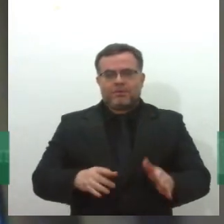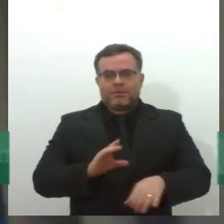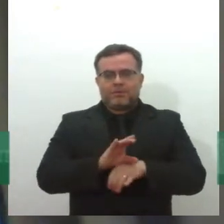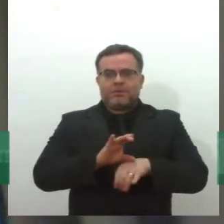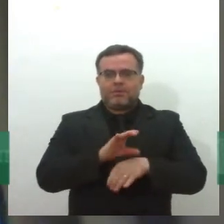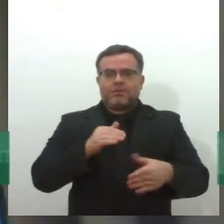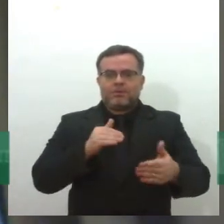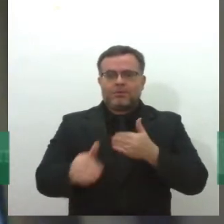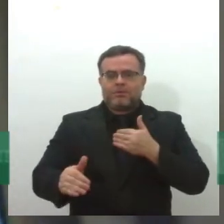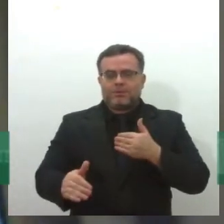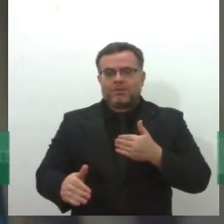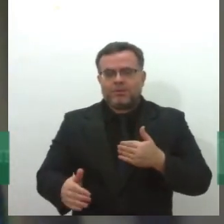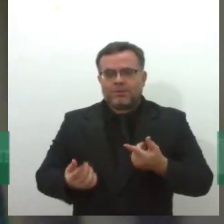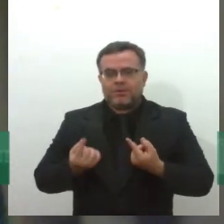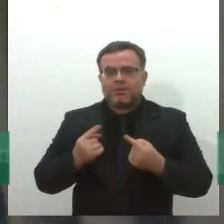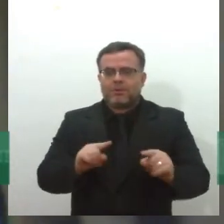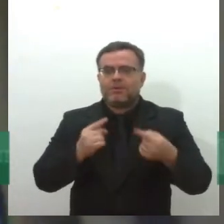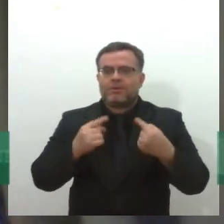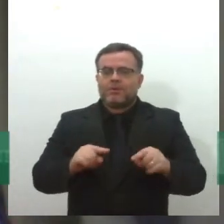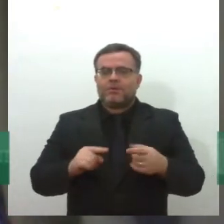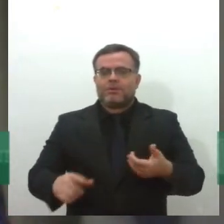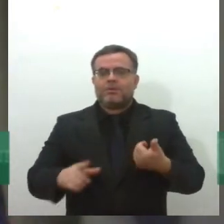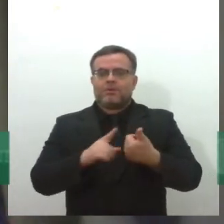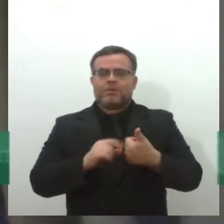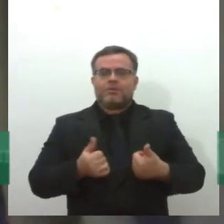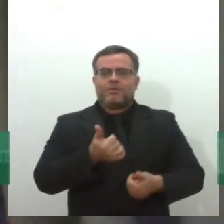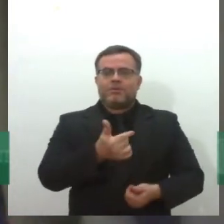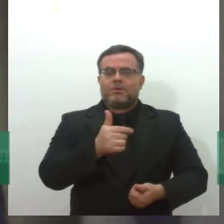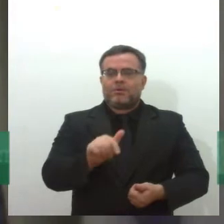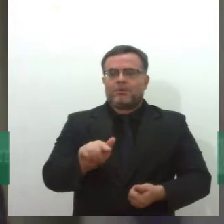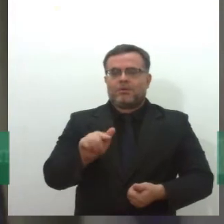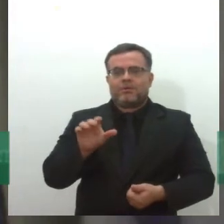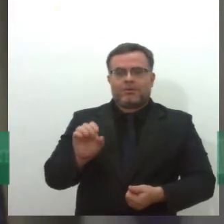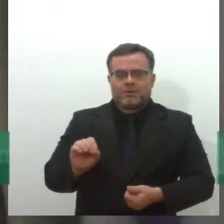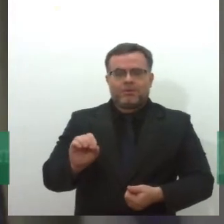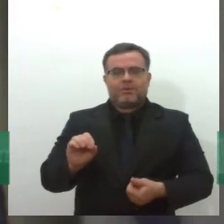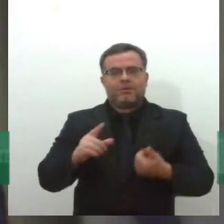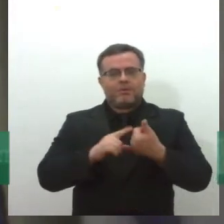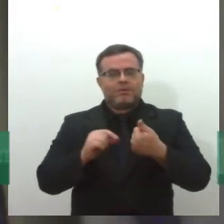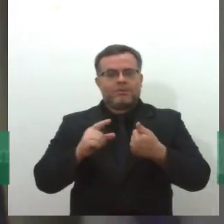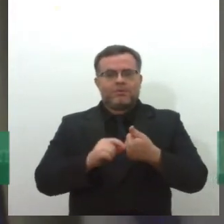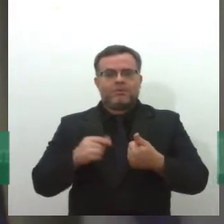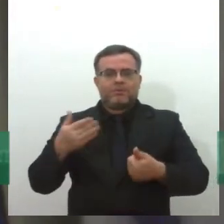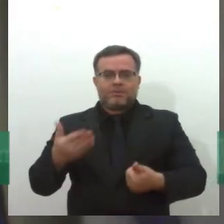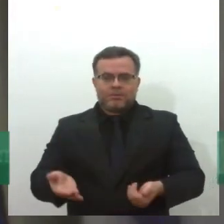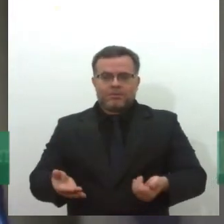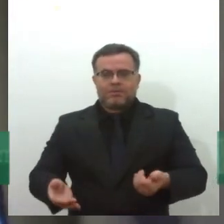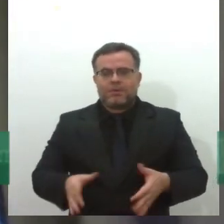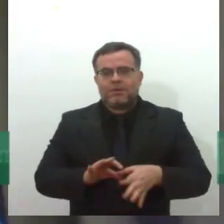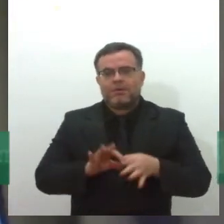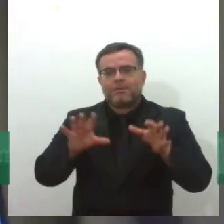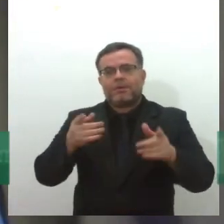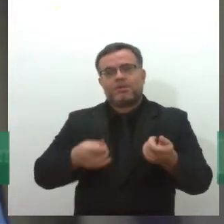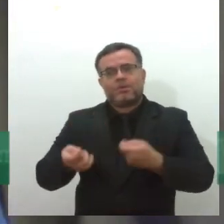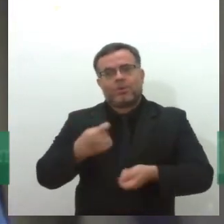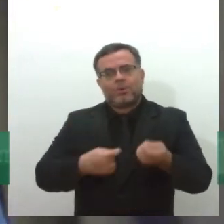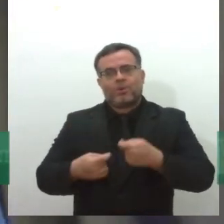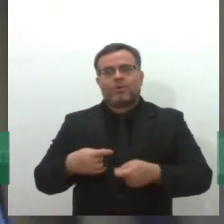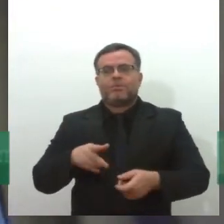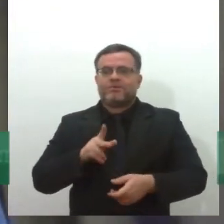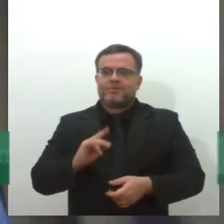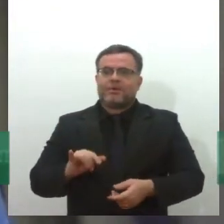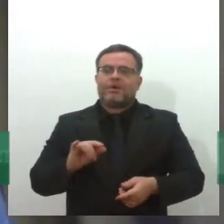ele afronta claramente o artigo 170 da Constituição, ele afronta a lei da liberdade econômica.